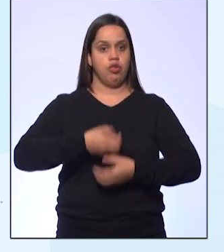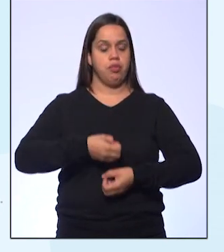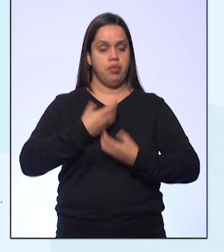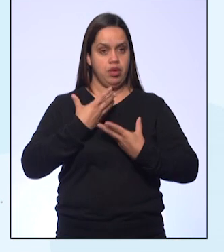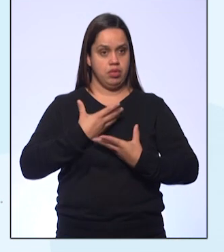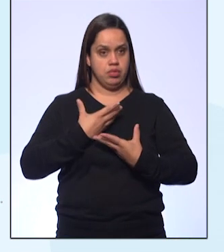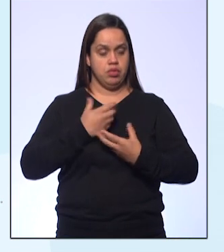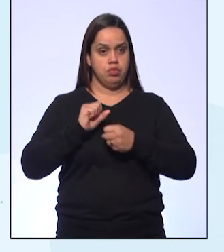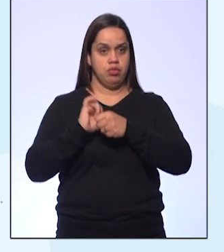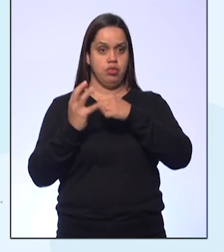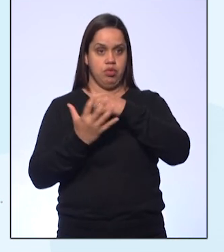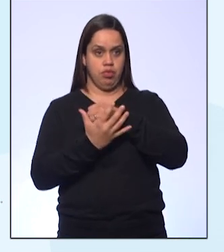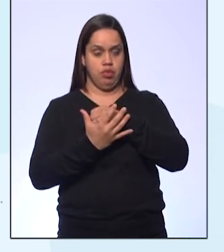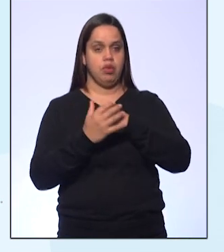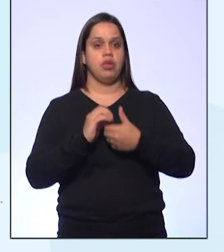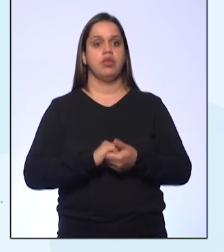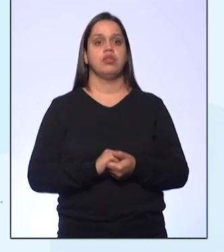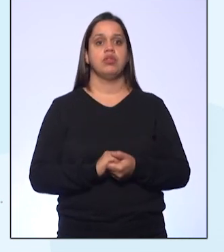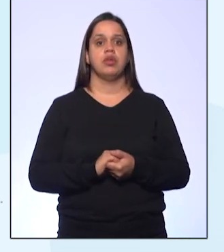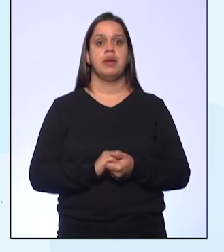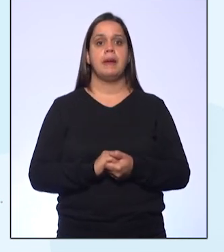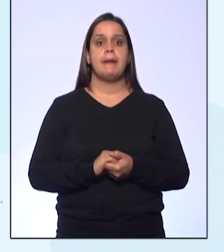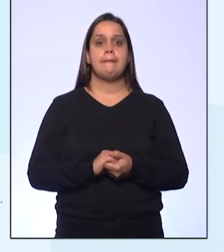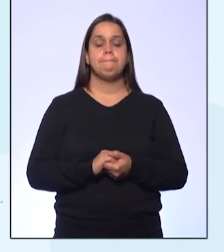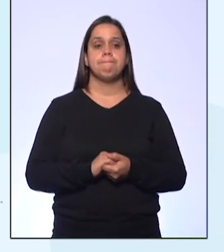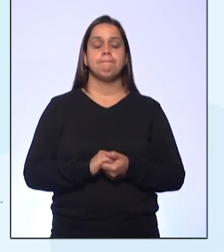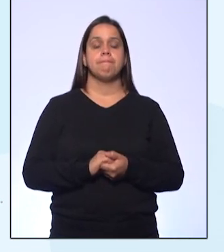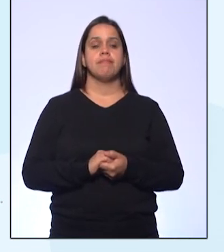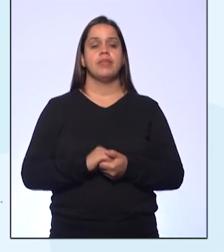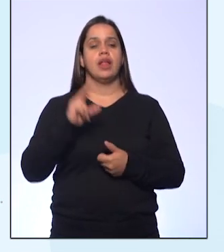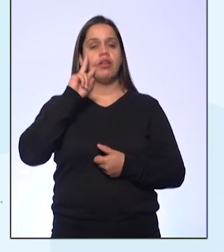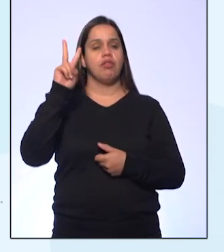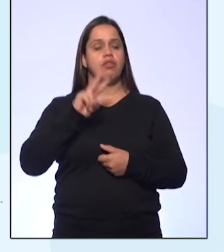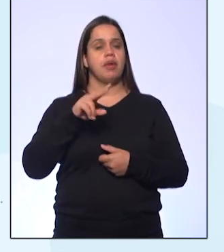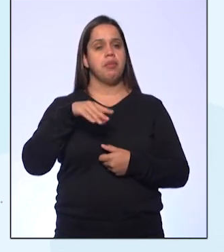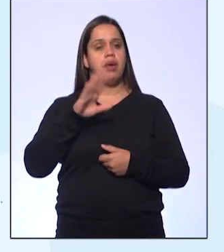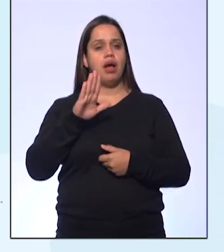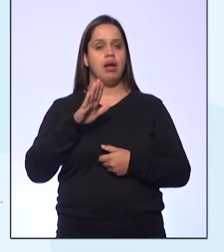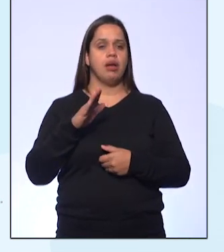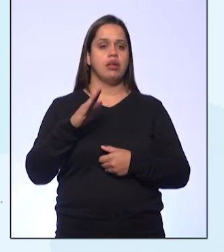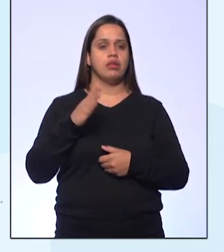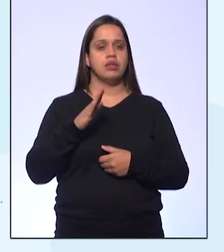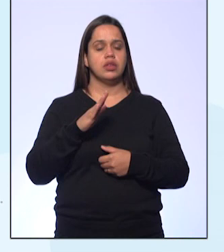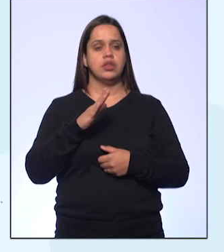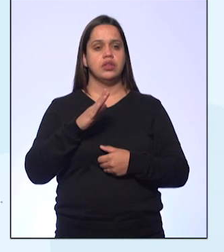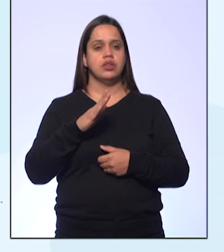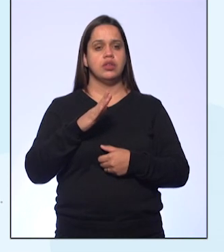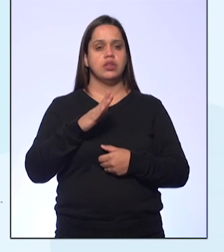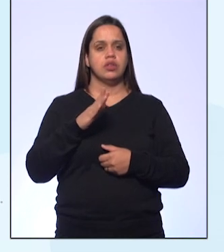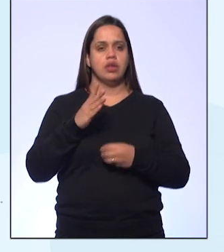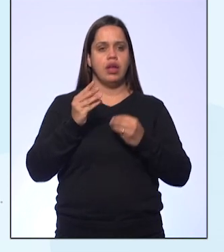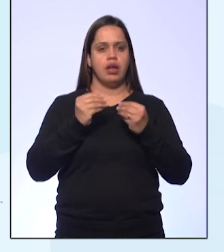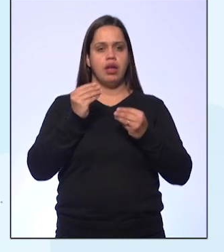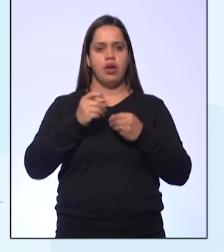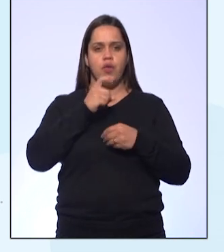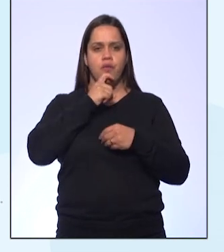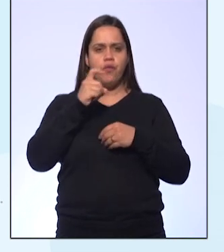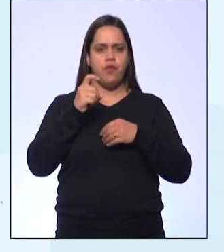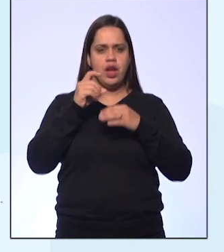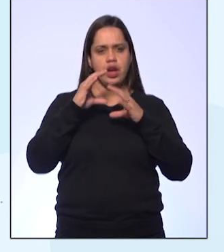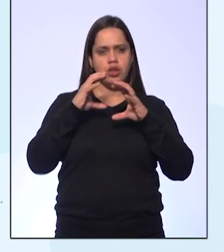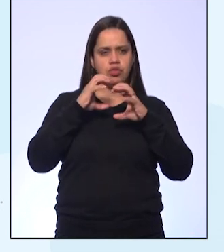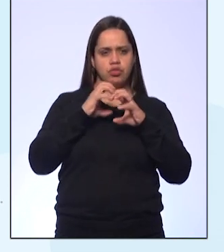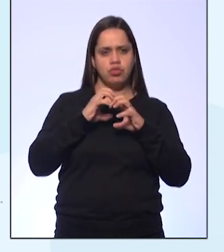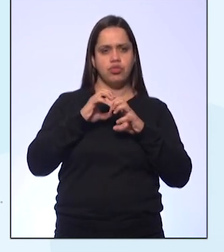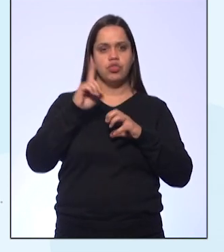Os países que aparecem aí numa tonalidade um verdezinho musgo, né? Ele já é um